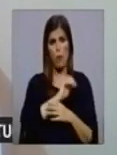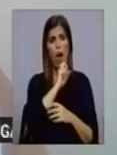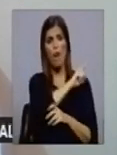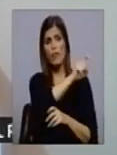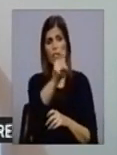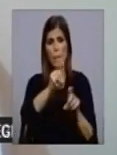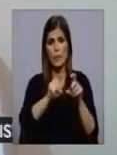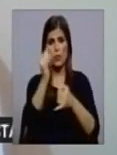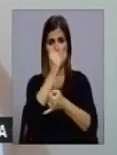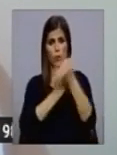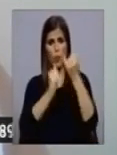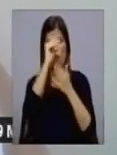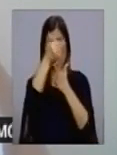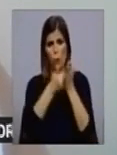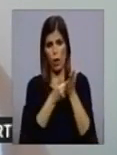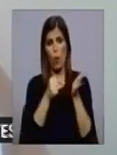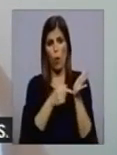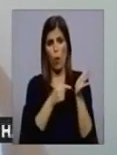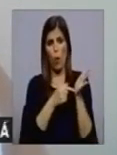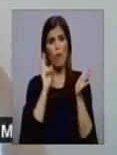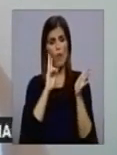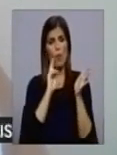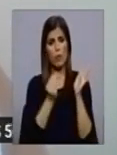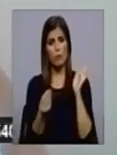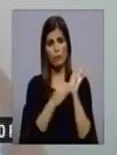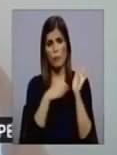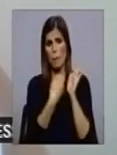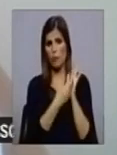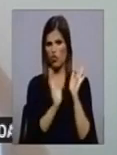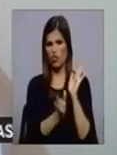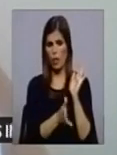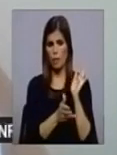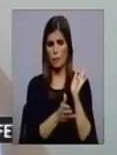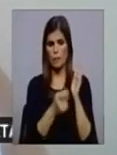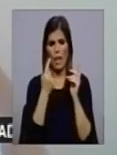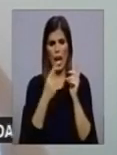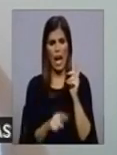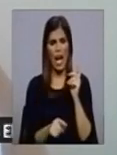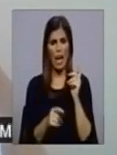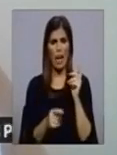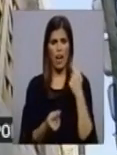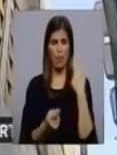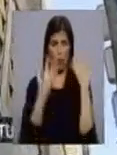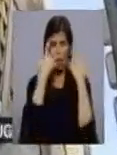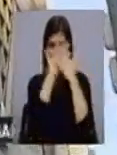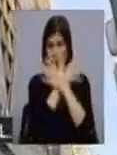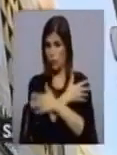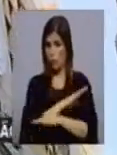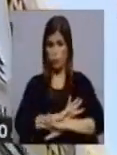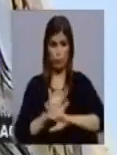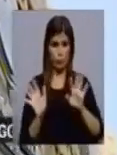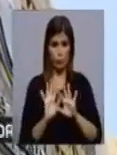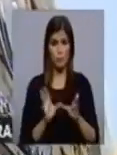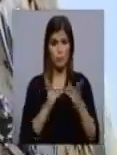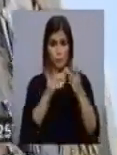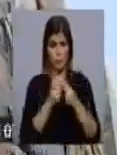para substituir os formulários e hoje o valor está processado e já está pago. Portanto, há aqui realmente uma grande confusão. Os